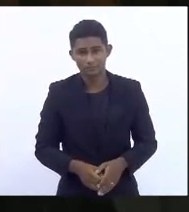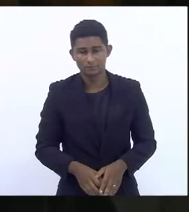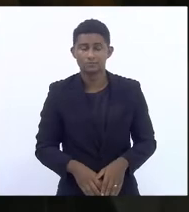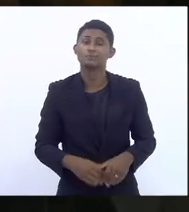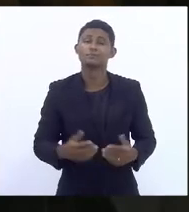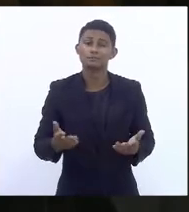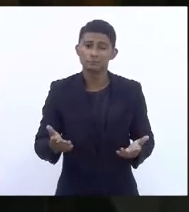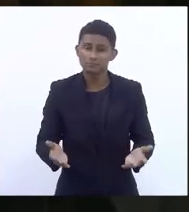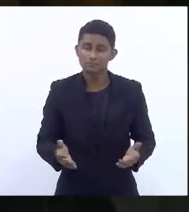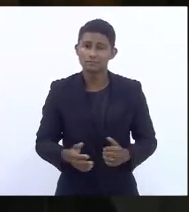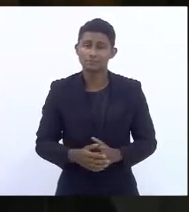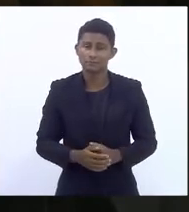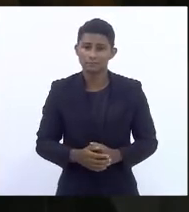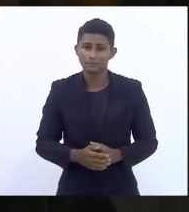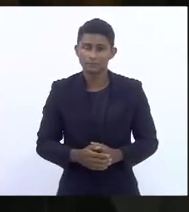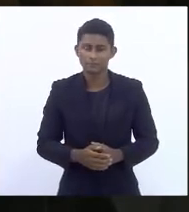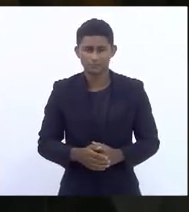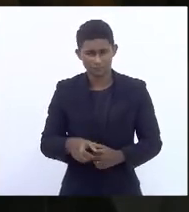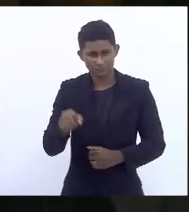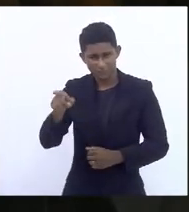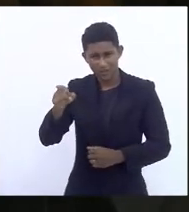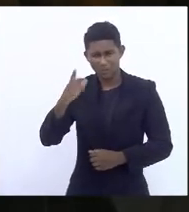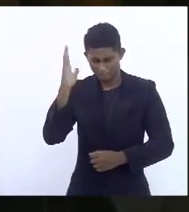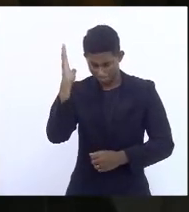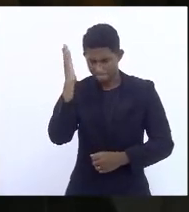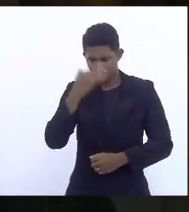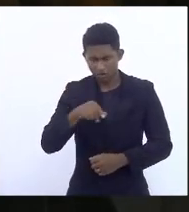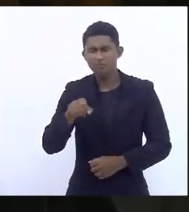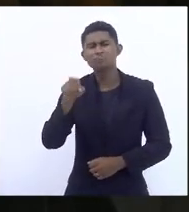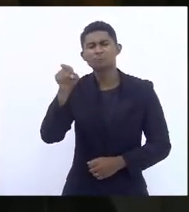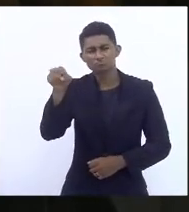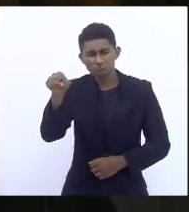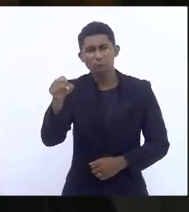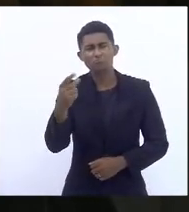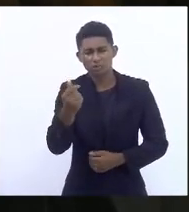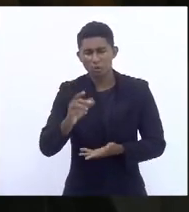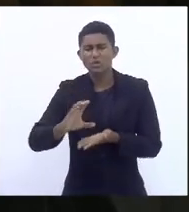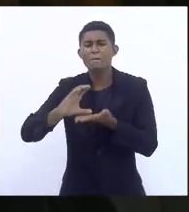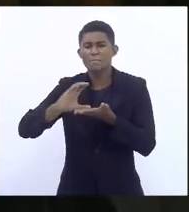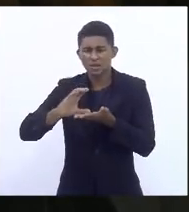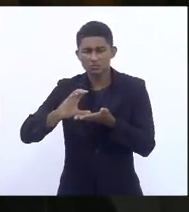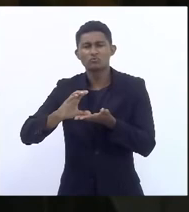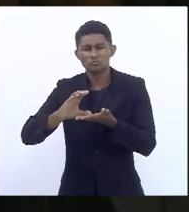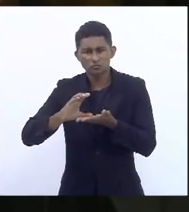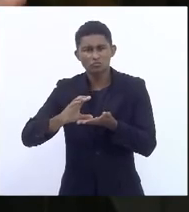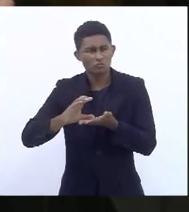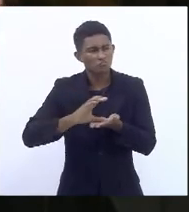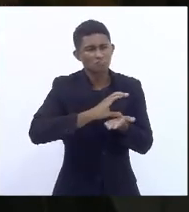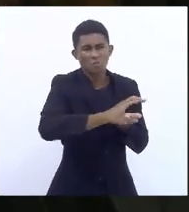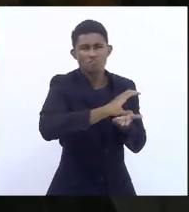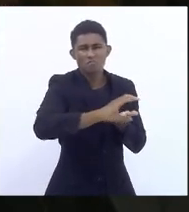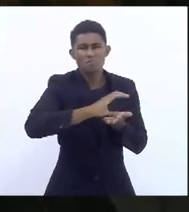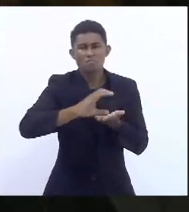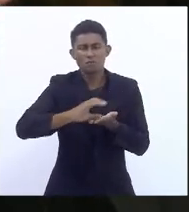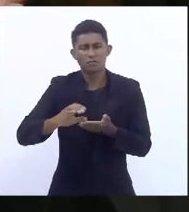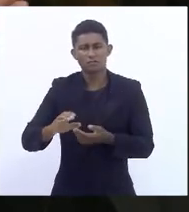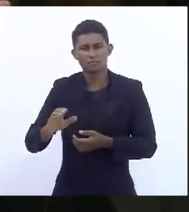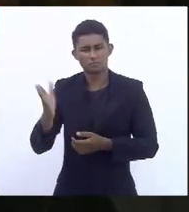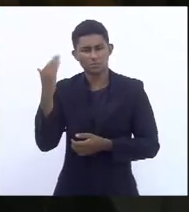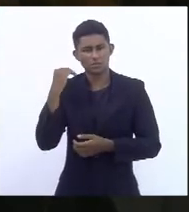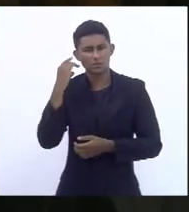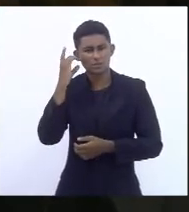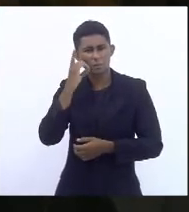nenhuma comprovação na execução do orçamento esta ideia, que eu não sei de onde o deputado tirou, de que o